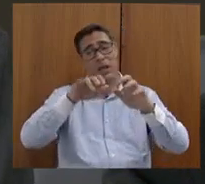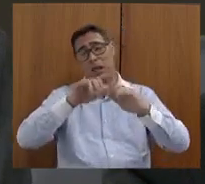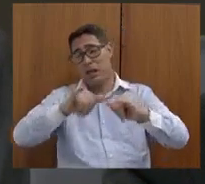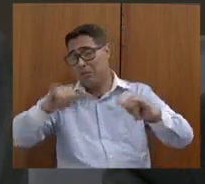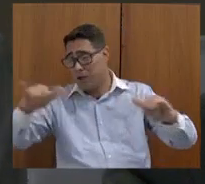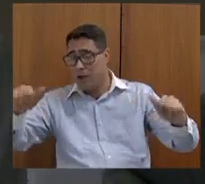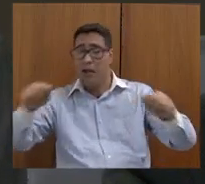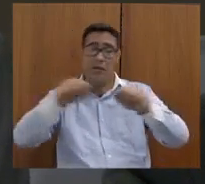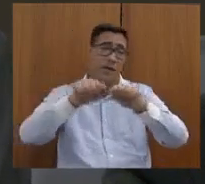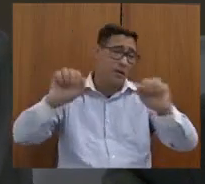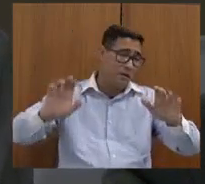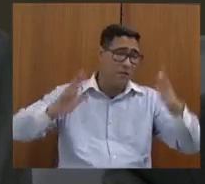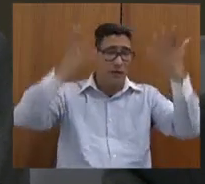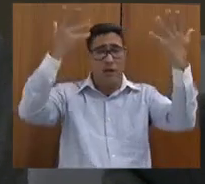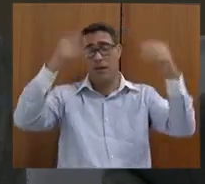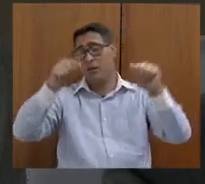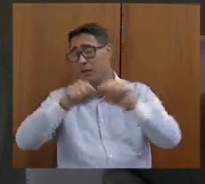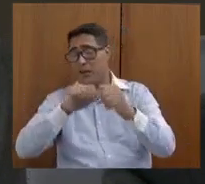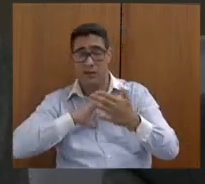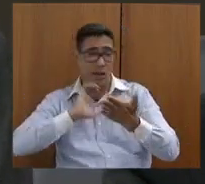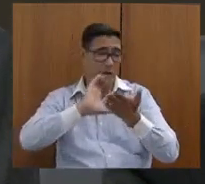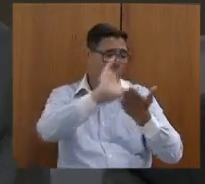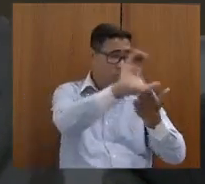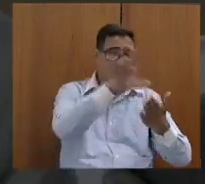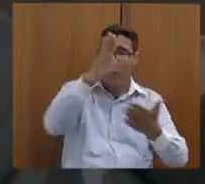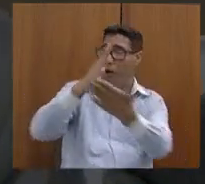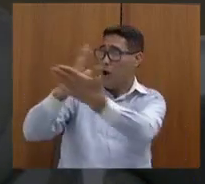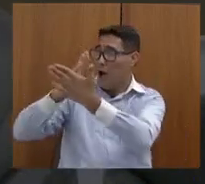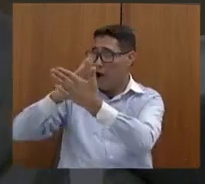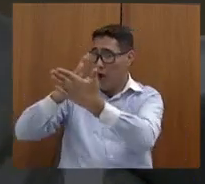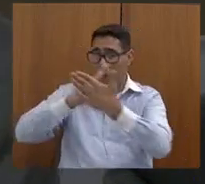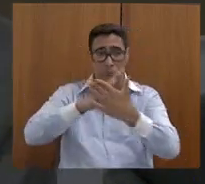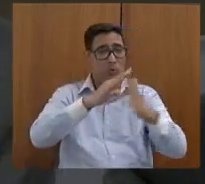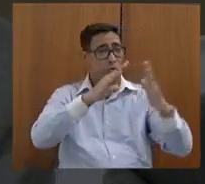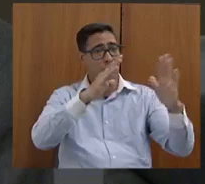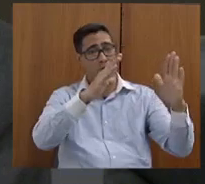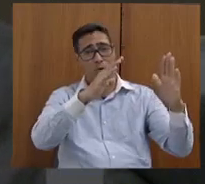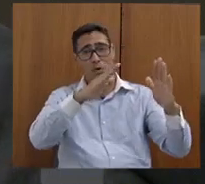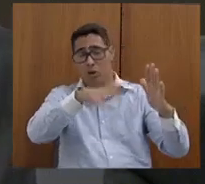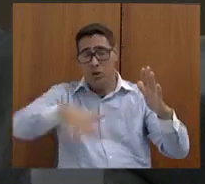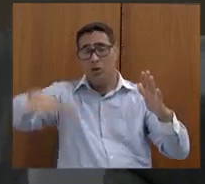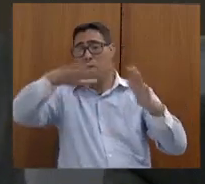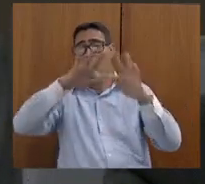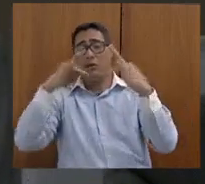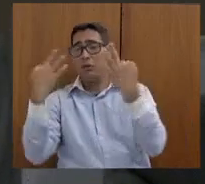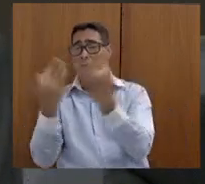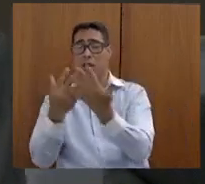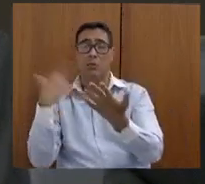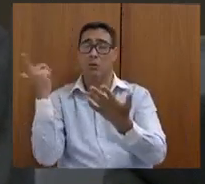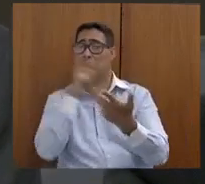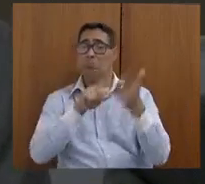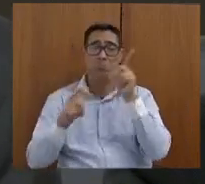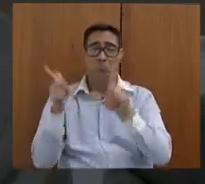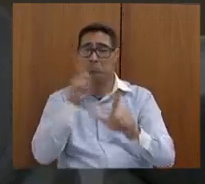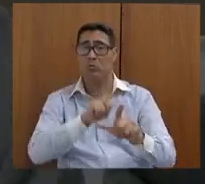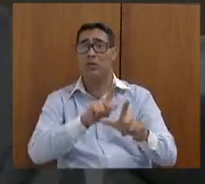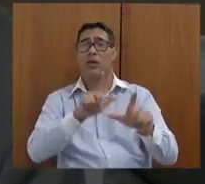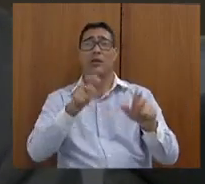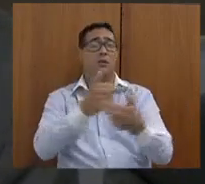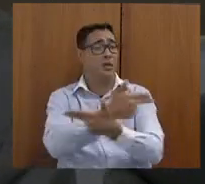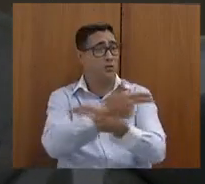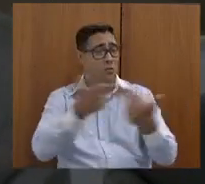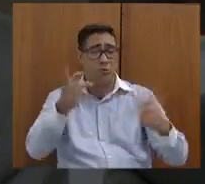ou ter um recurso ou um apoio da Comunidade dos familiares para adquirir os